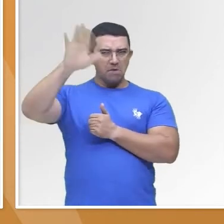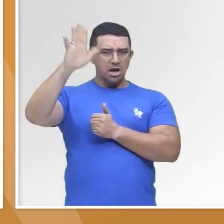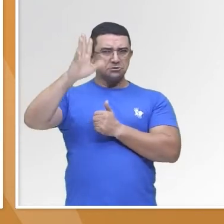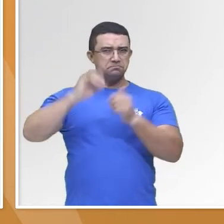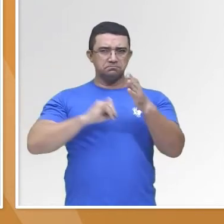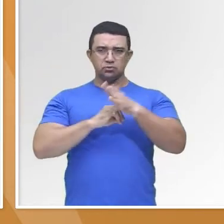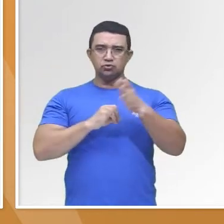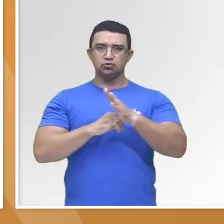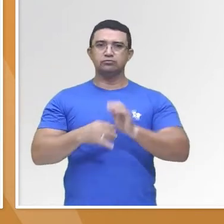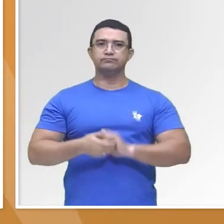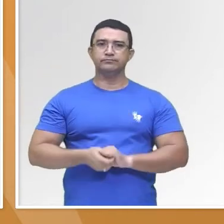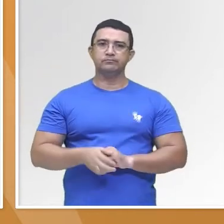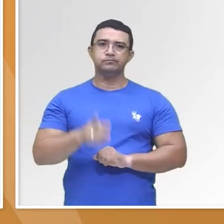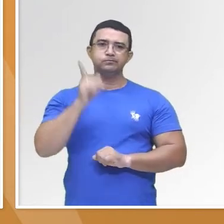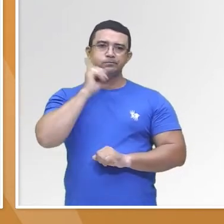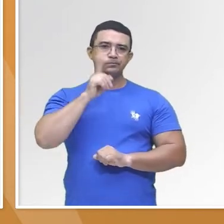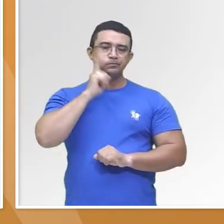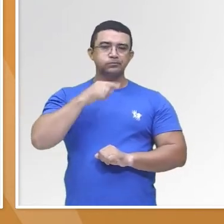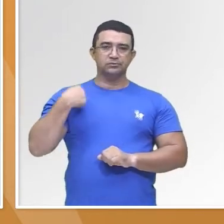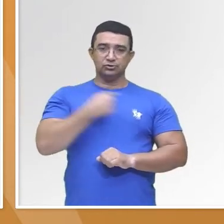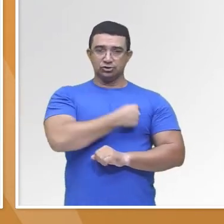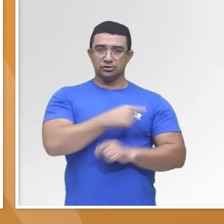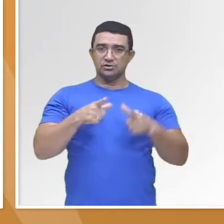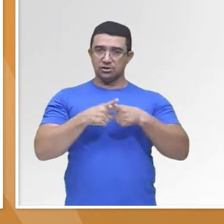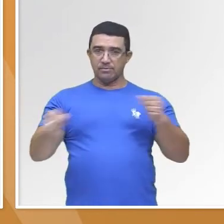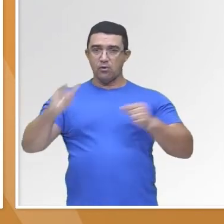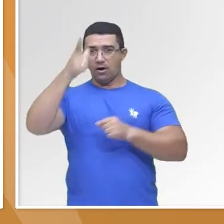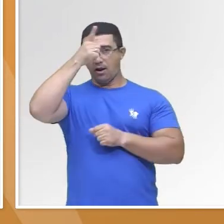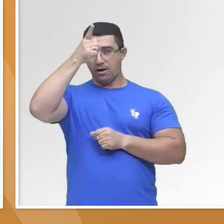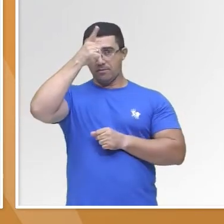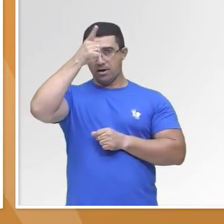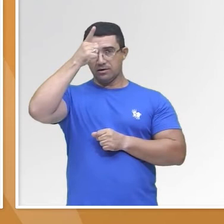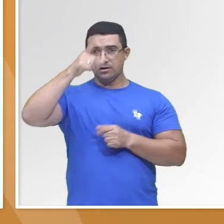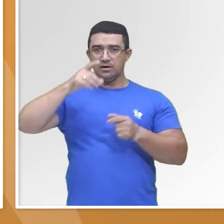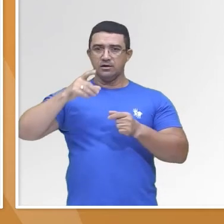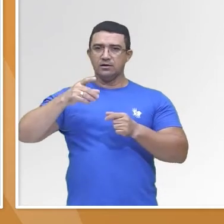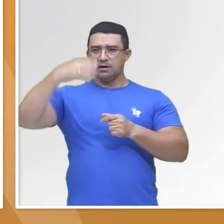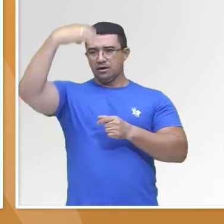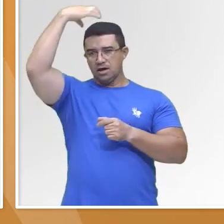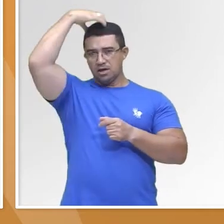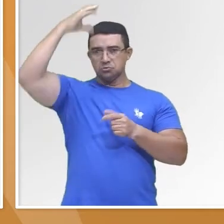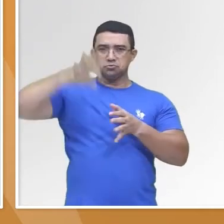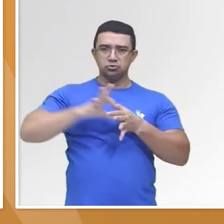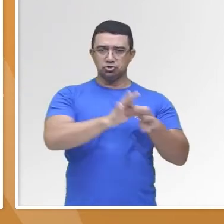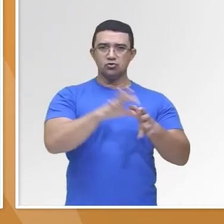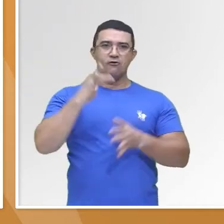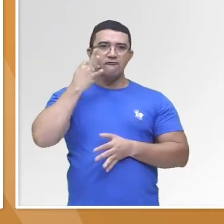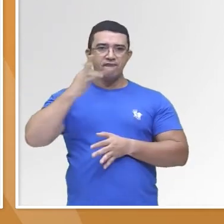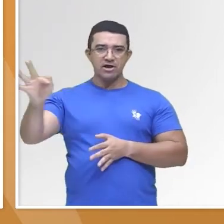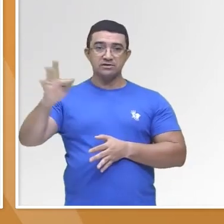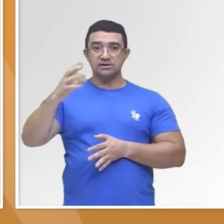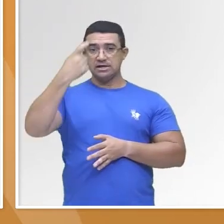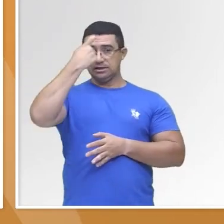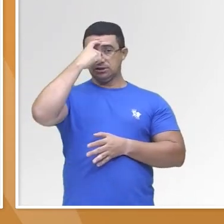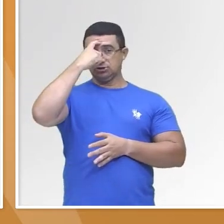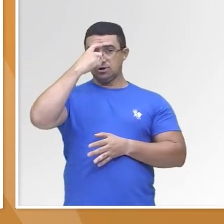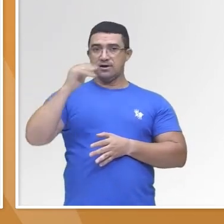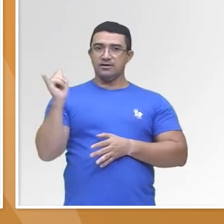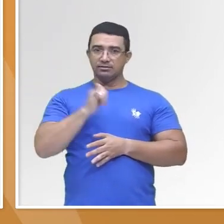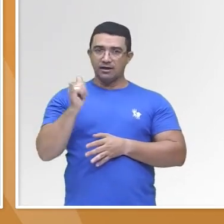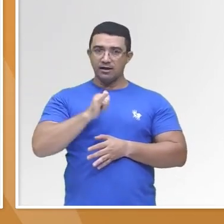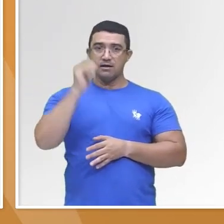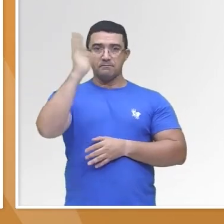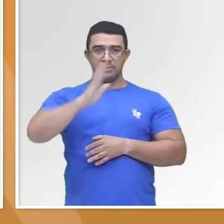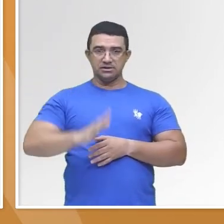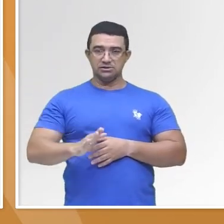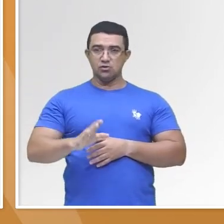Estados Unidos, China, Japão, Alemanha, Reino Unido, França, Índia, Brasil,